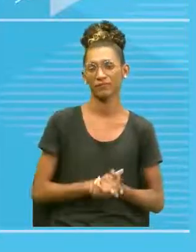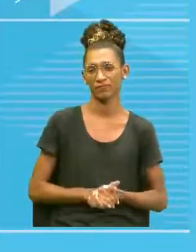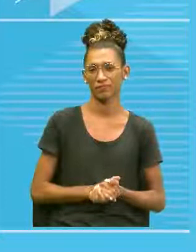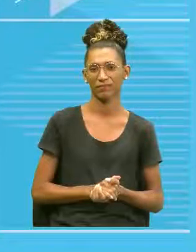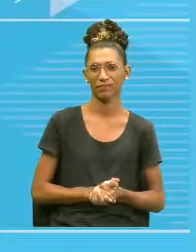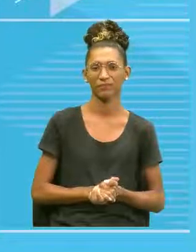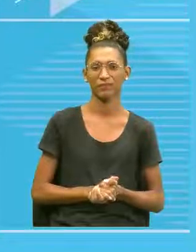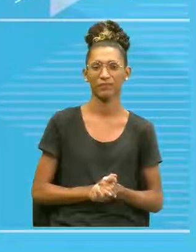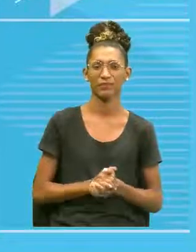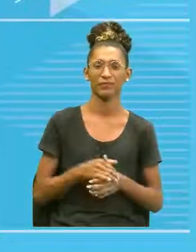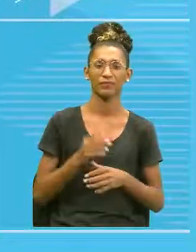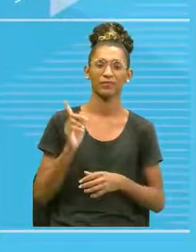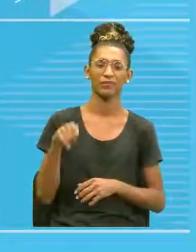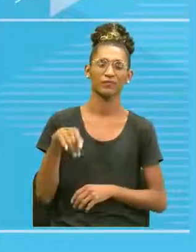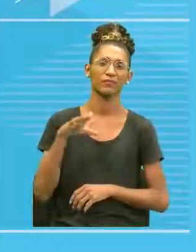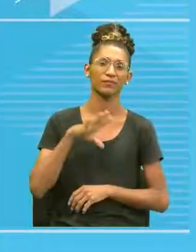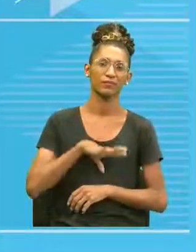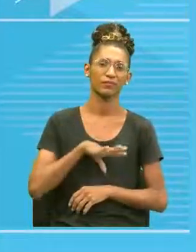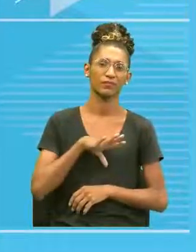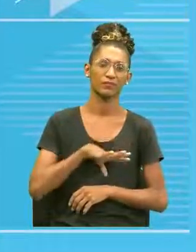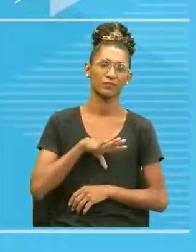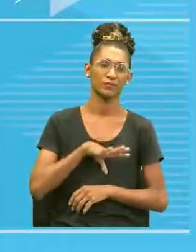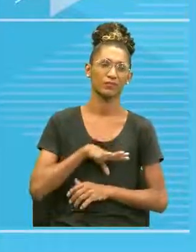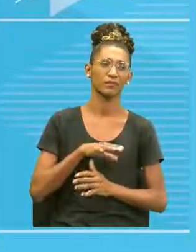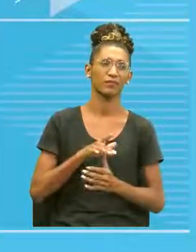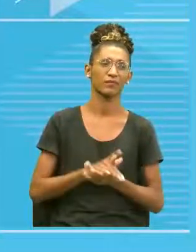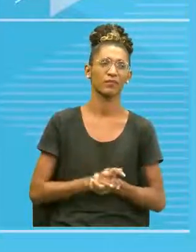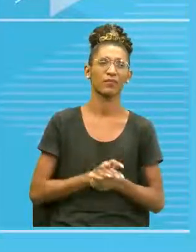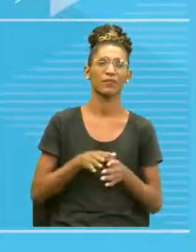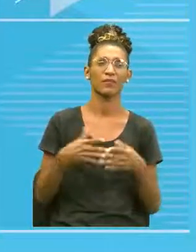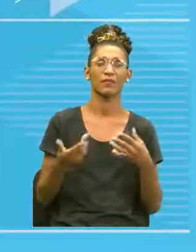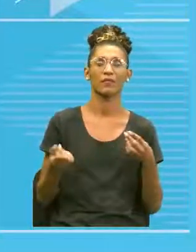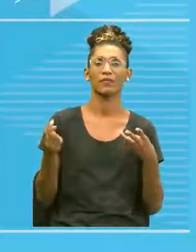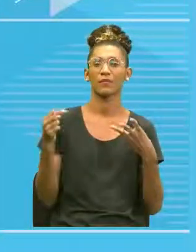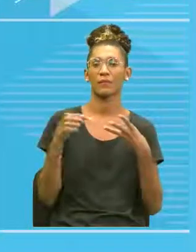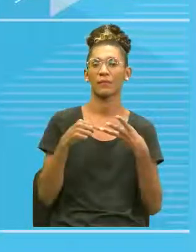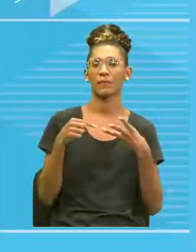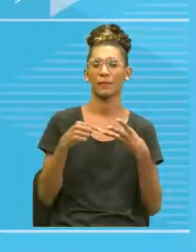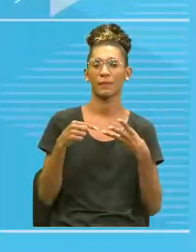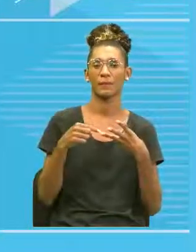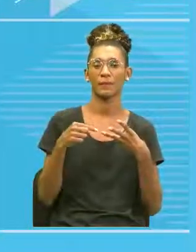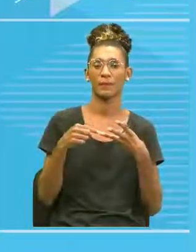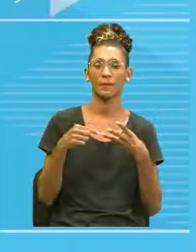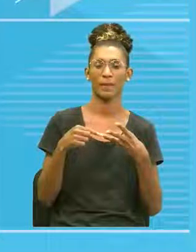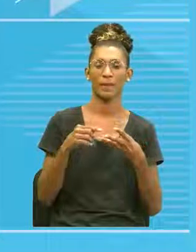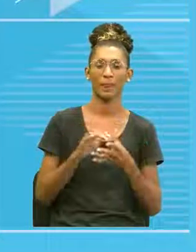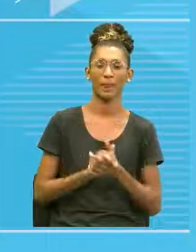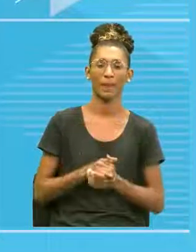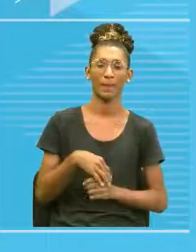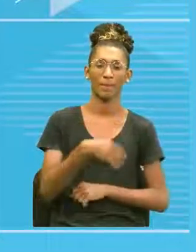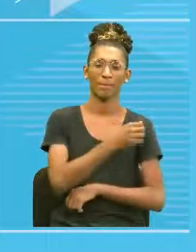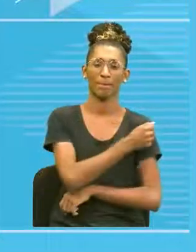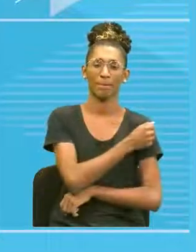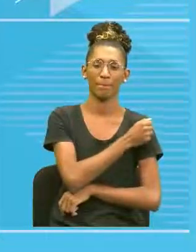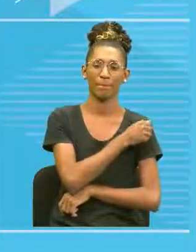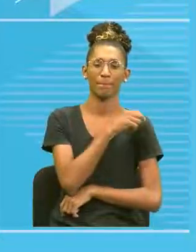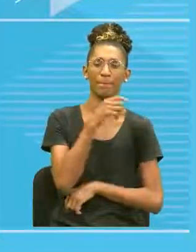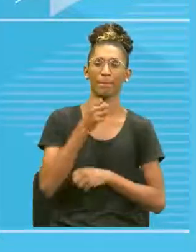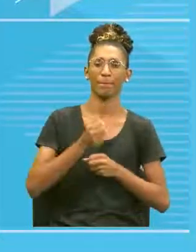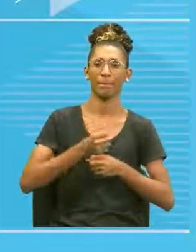se você é português né né O pretérito-mais-que-perfeito Adriel perfeito Adriel aqui no